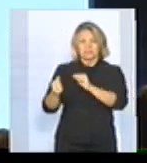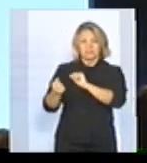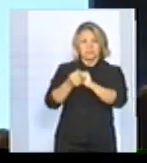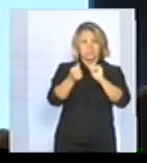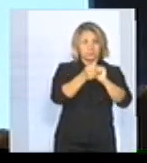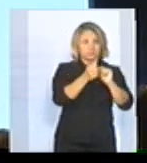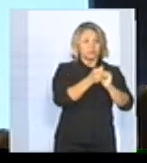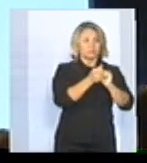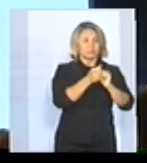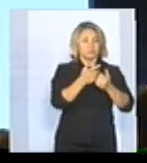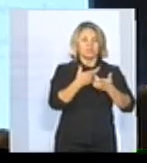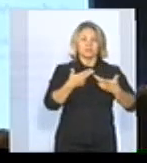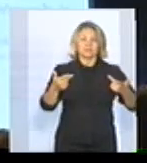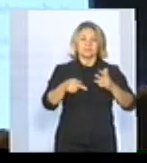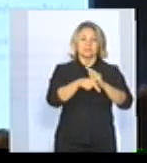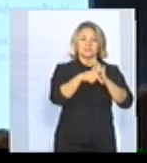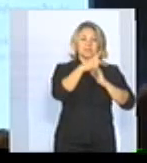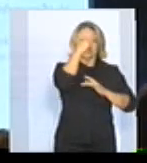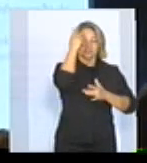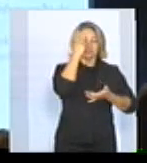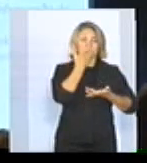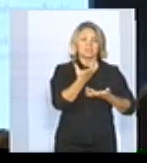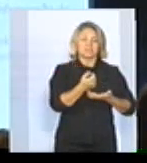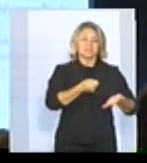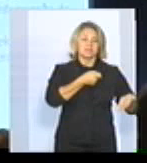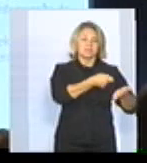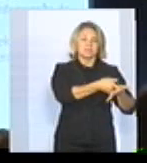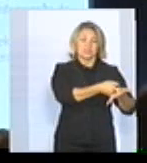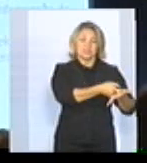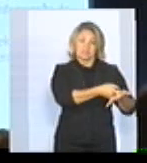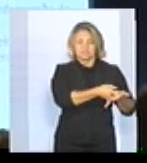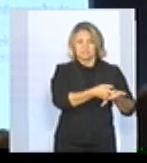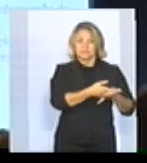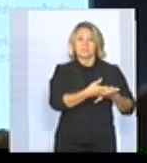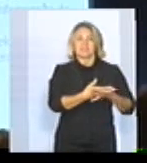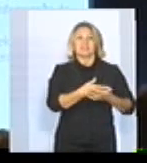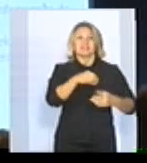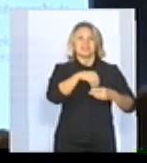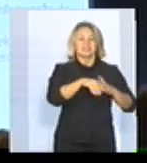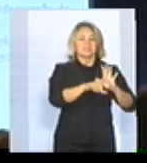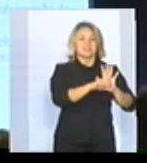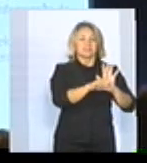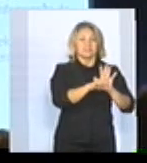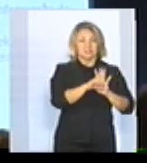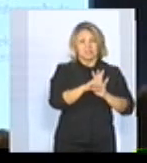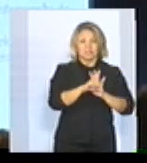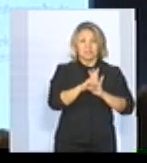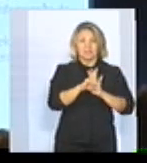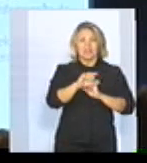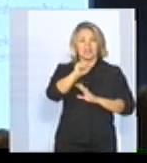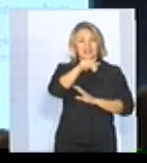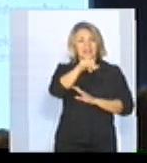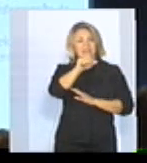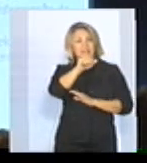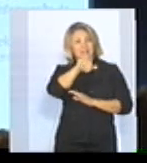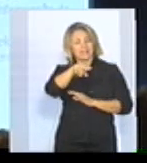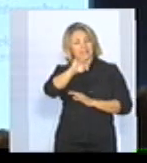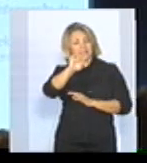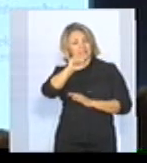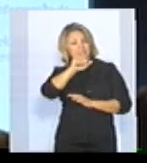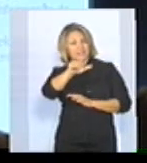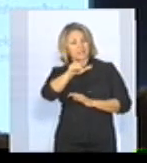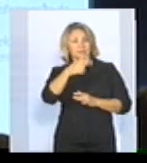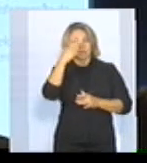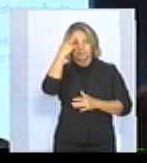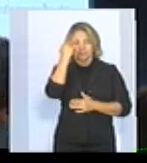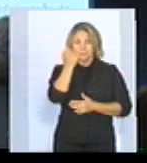de propriedade do assinante. No artigo 76, a Anatel veta a prestadora a restringir a ativação na sua